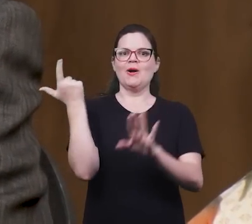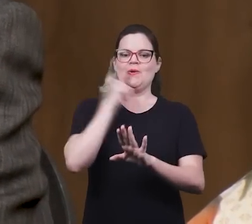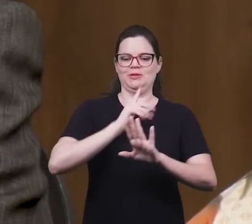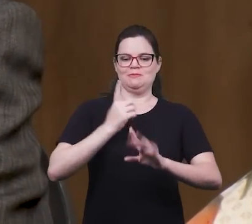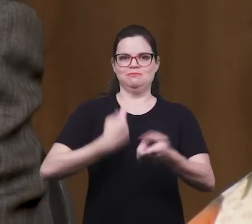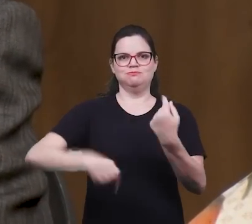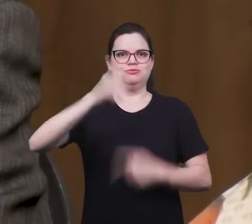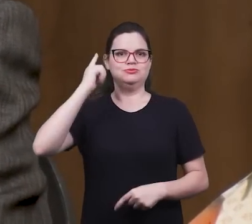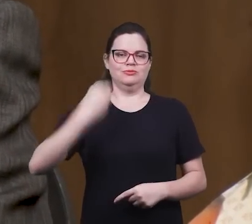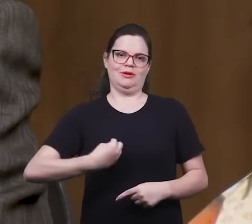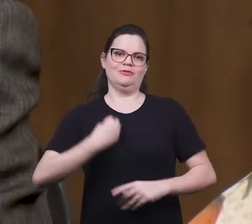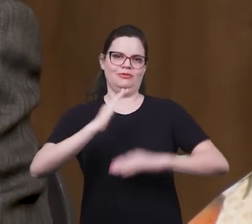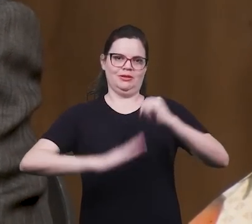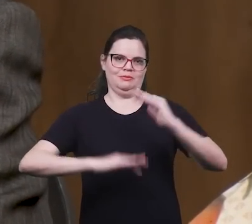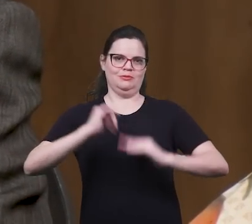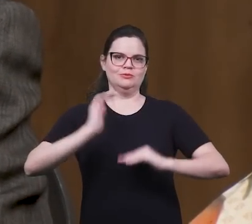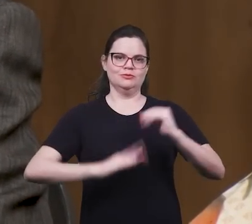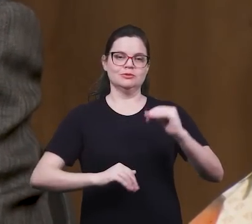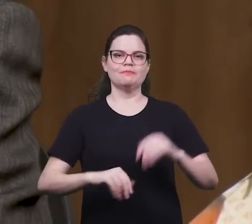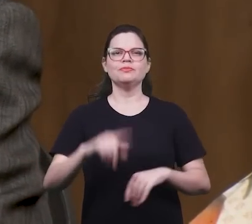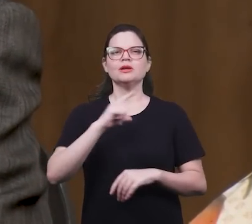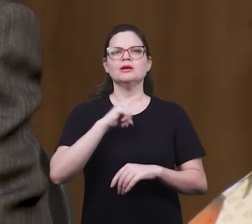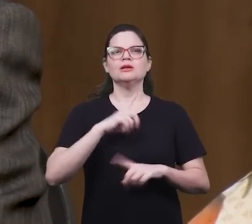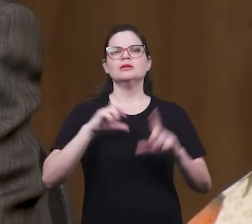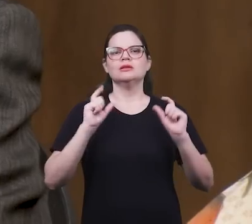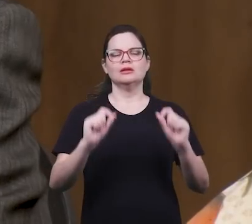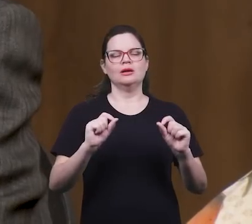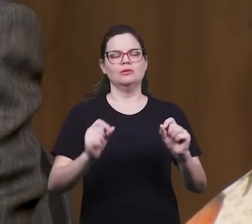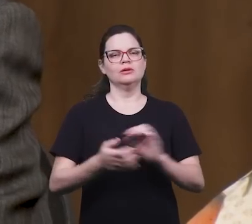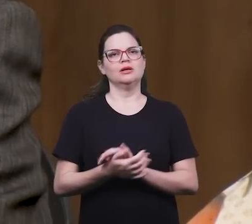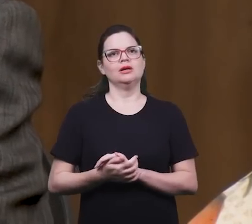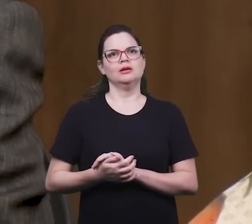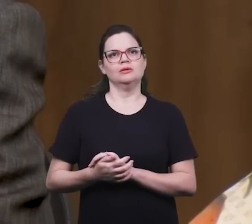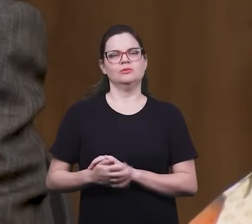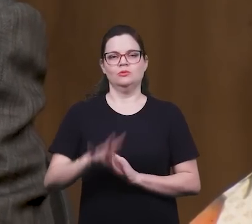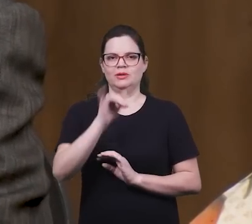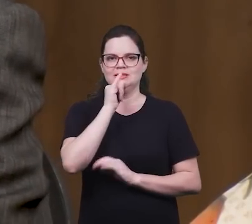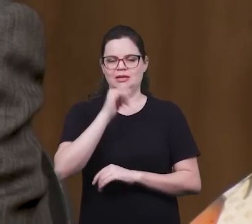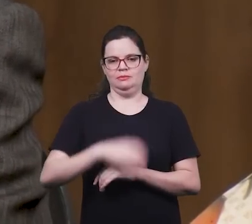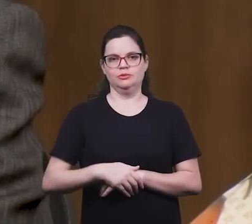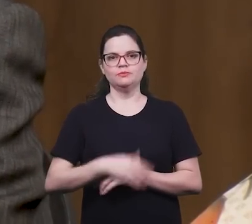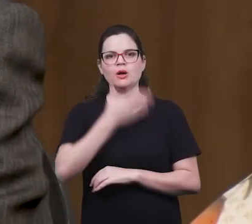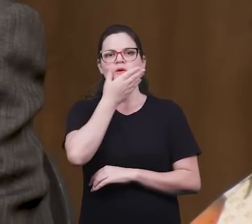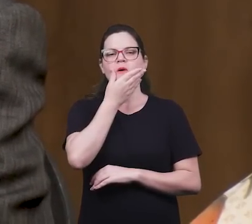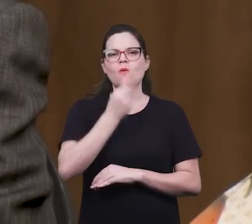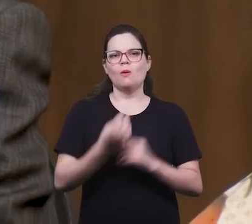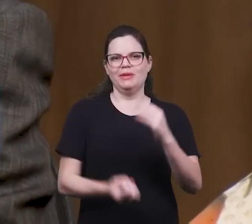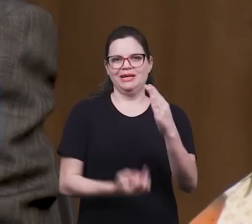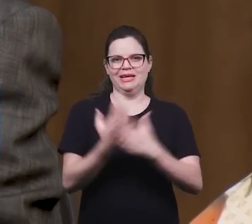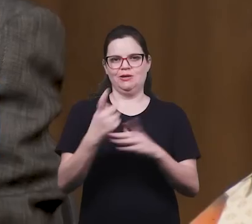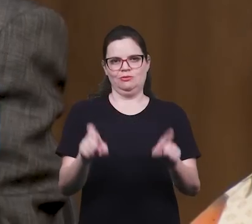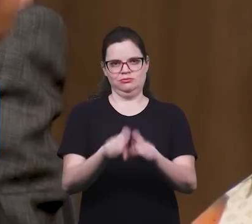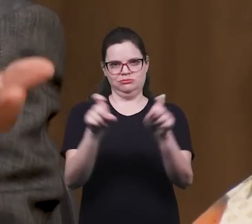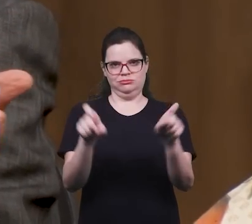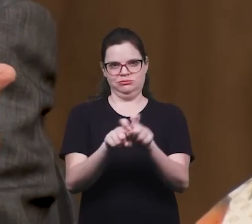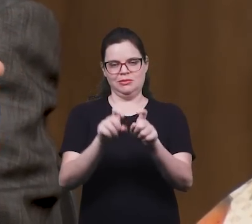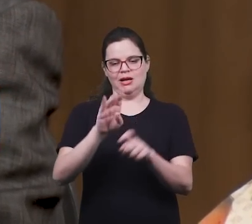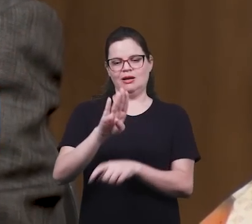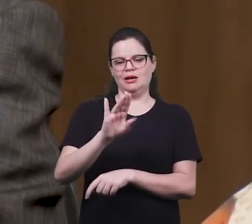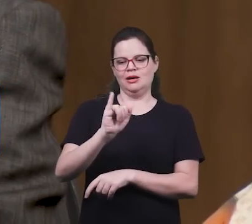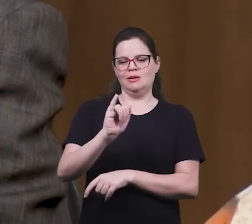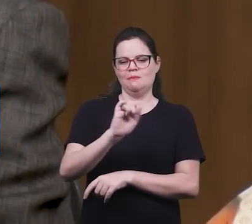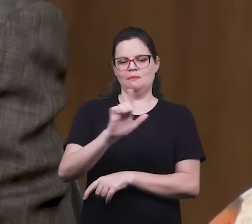fato que se conta, né? Eu não estou muito certo se tem fundamento isso. O caso, por exemplo, do Bill Gates. Por que o Bill Gates se tornou o Bill